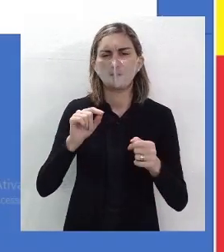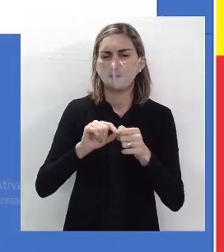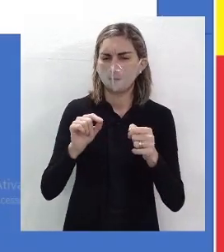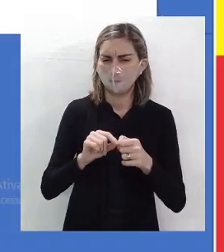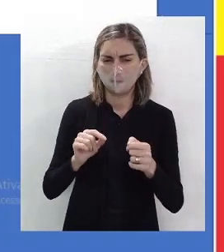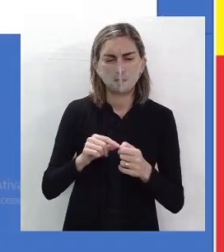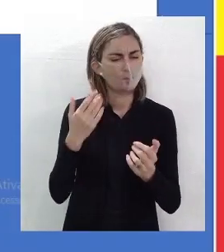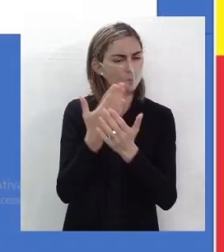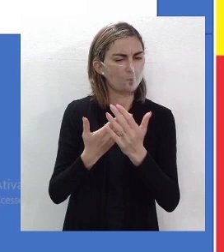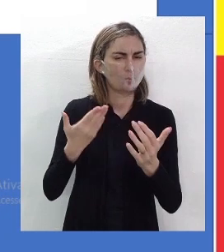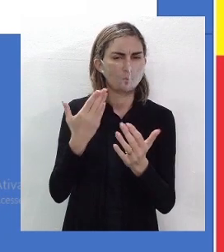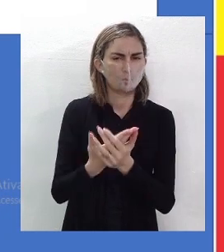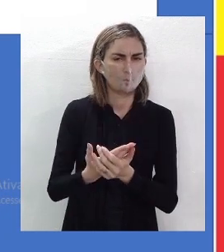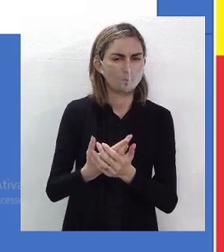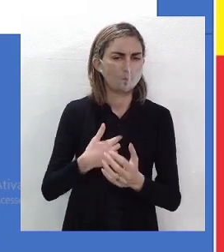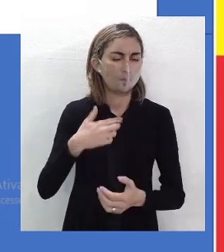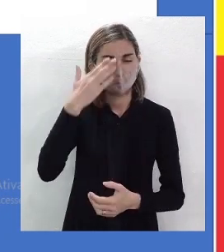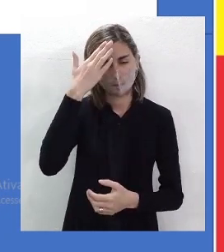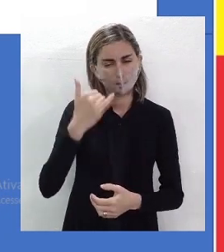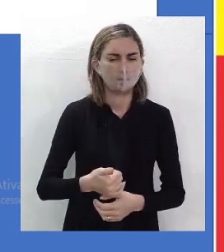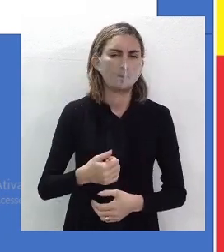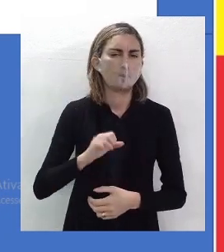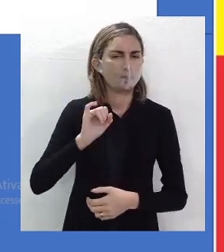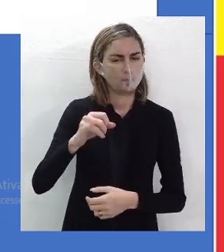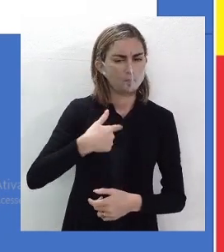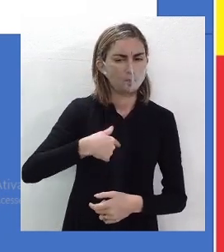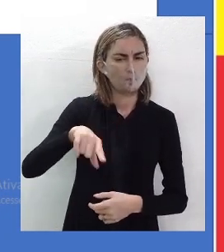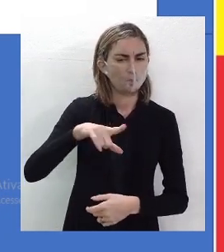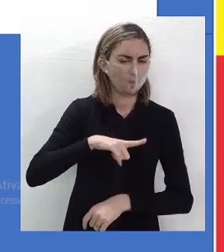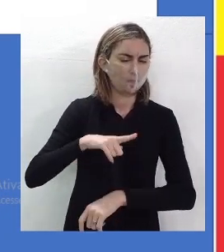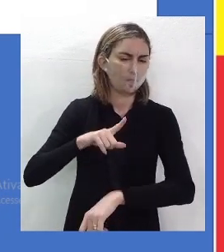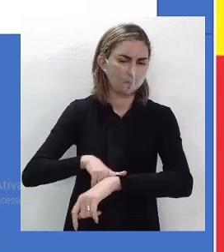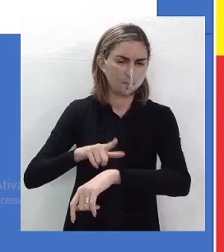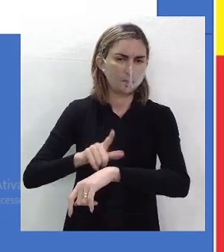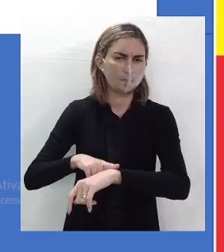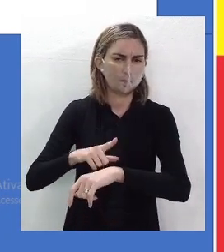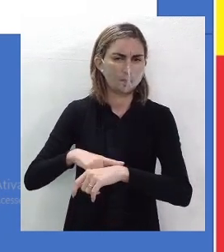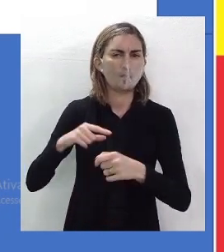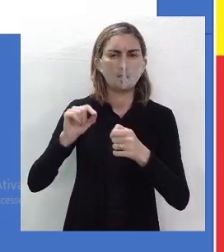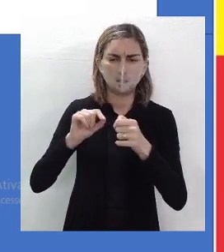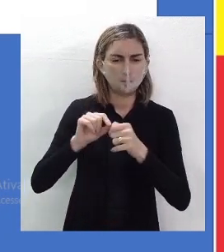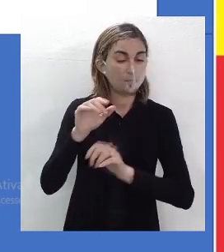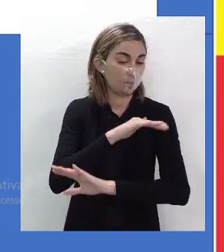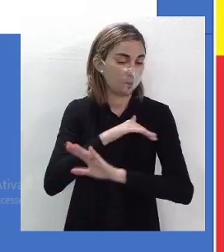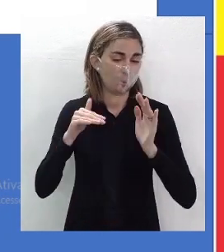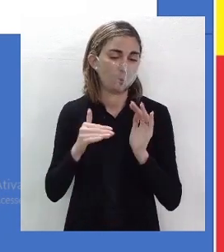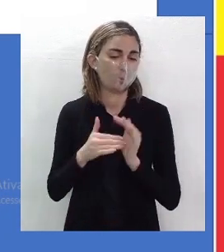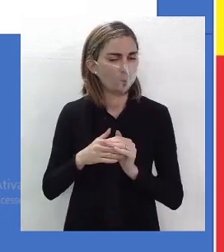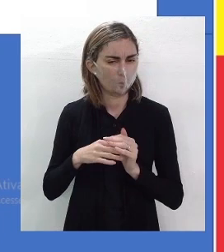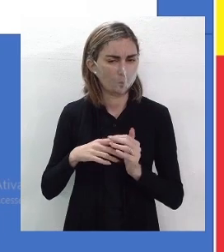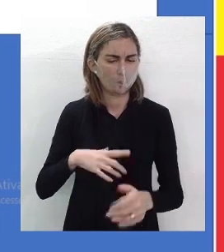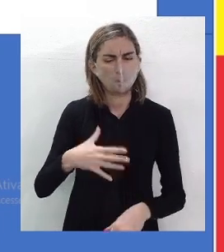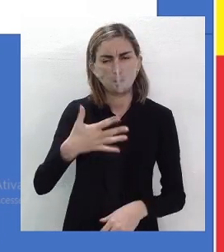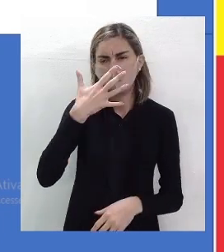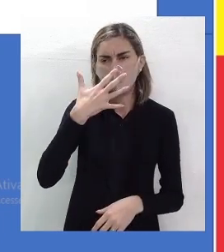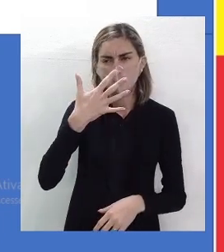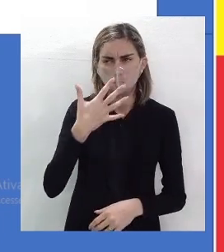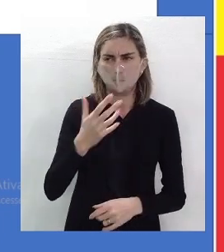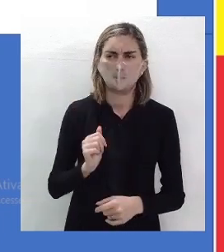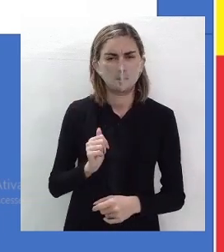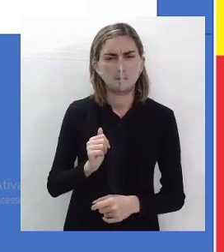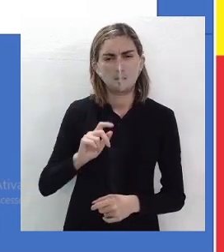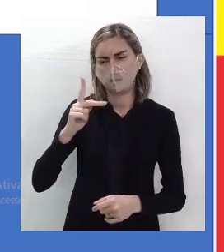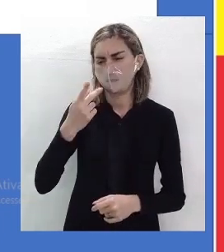um estudo para saber se vou ter tempo de fazer tudo. Observe que